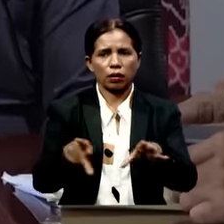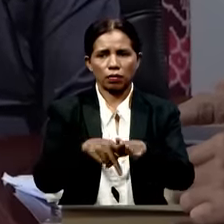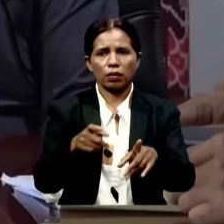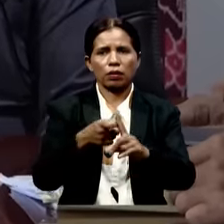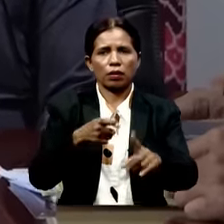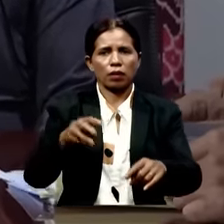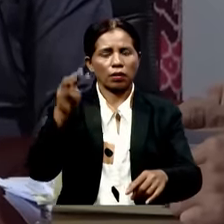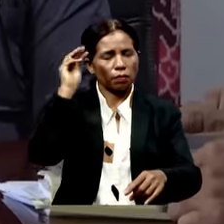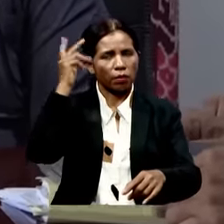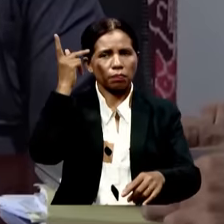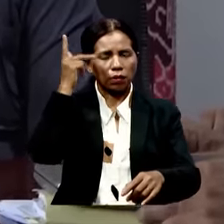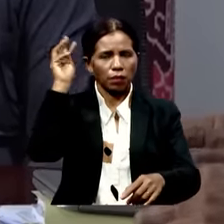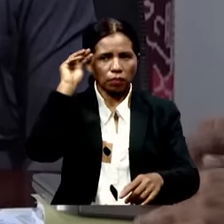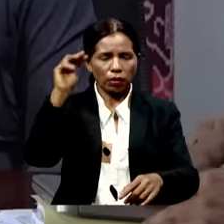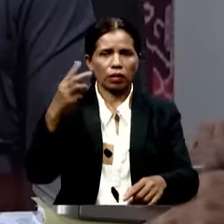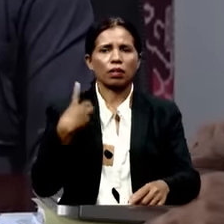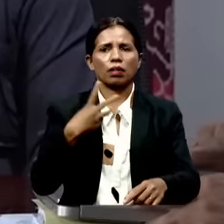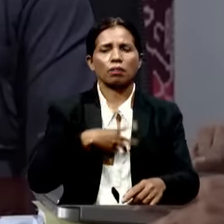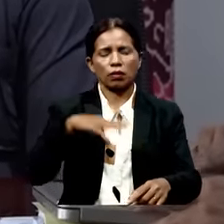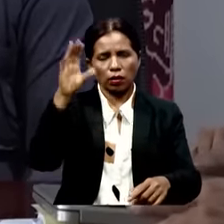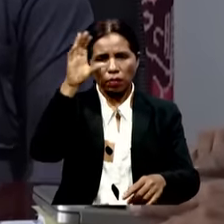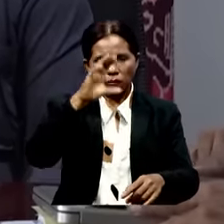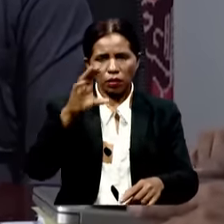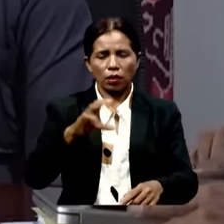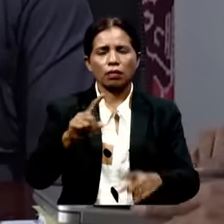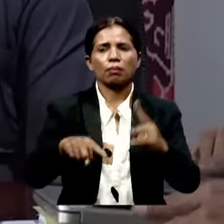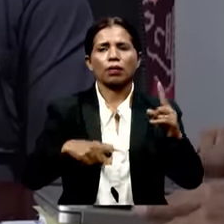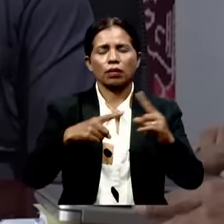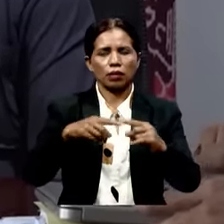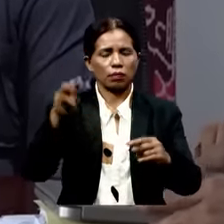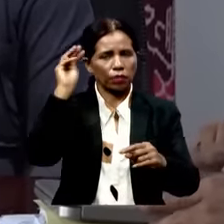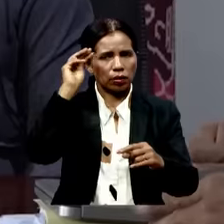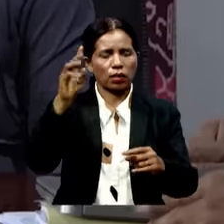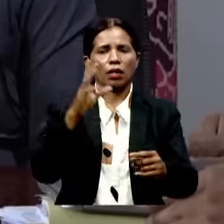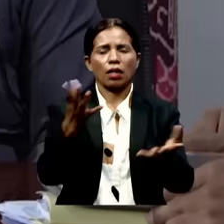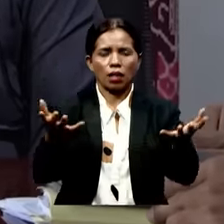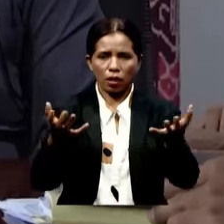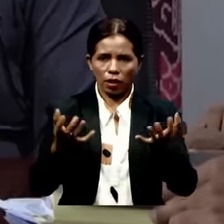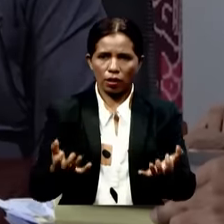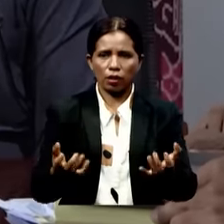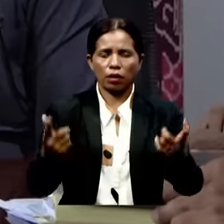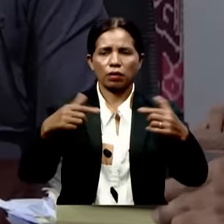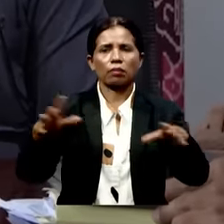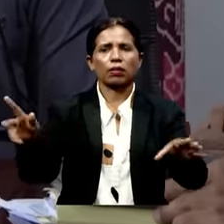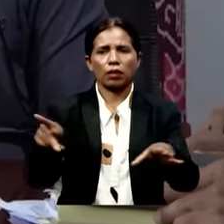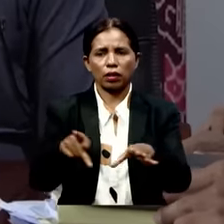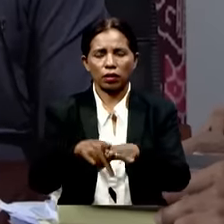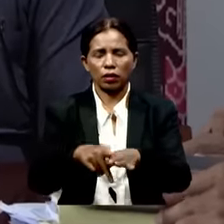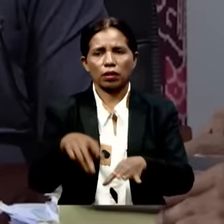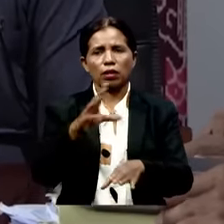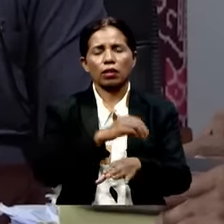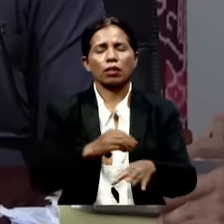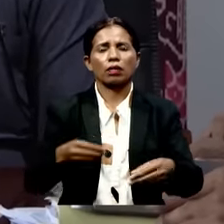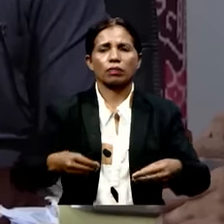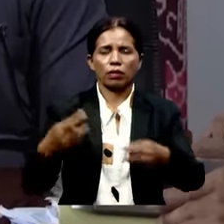sua excelencia seu primeiro ministro e ami sei buka hela bain hira ma sua excelencia disponível atu bele marca presensa e retomada de posse